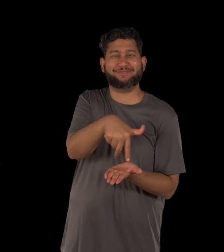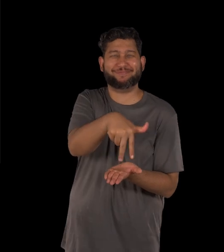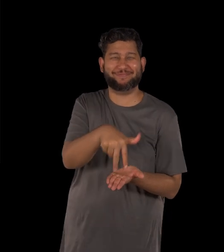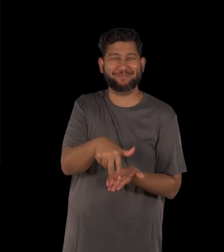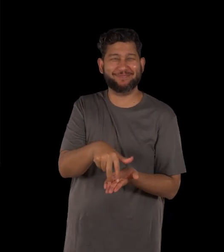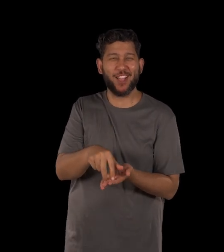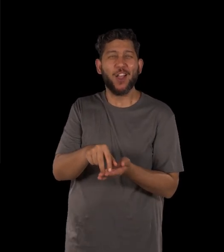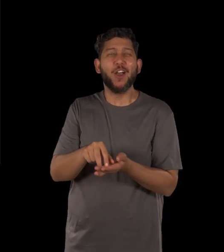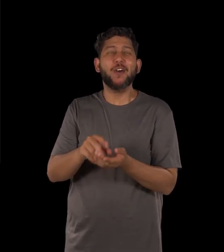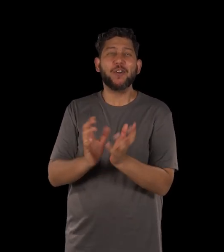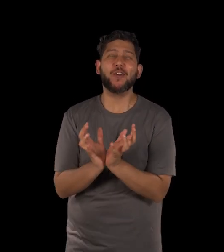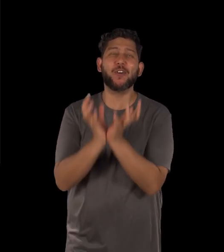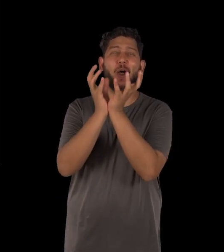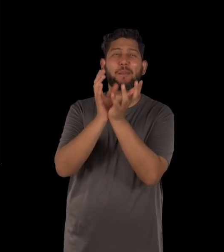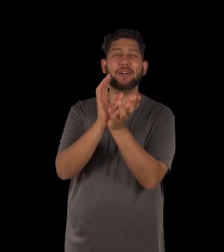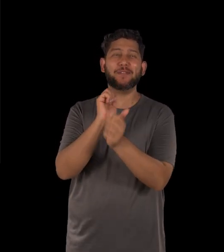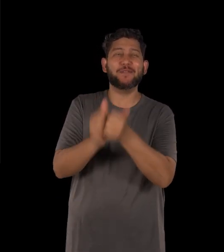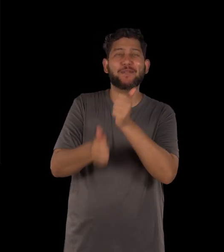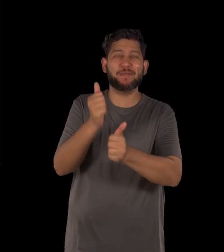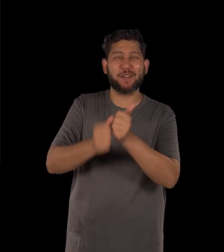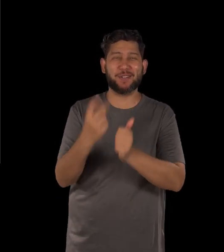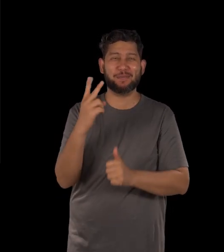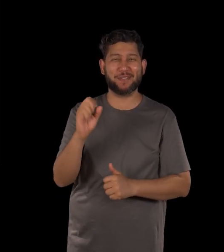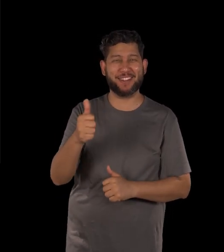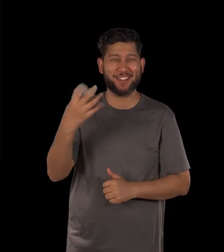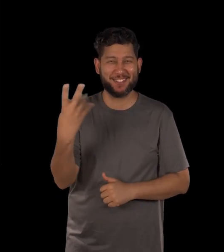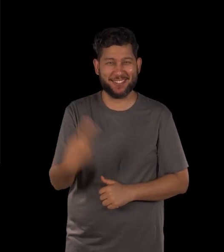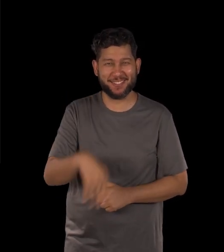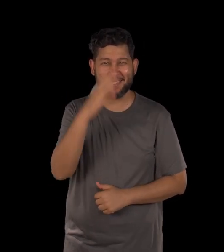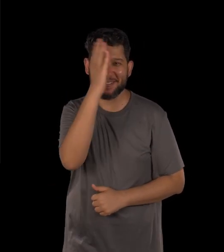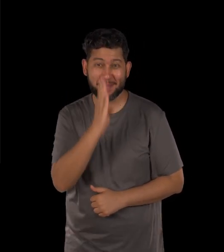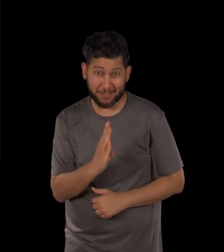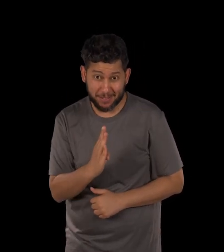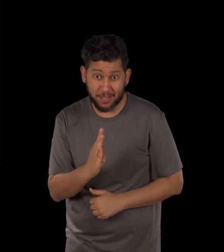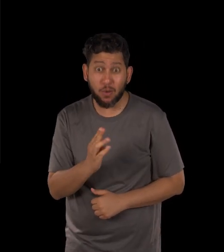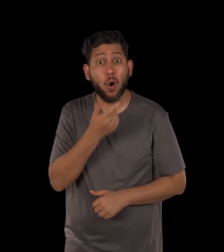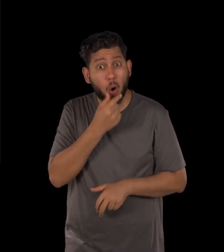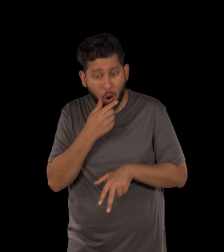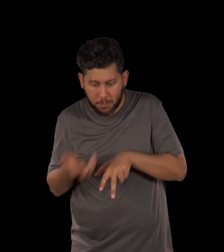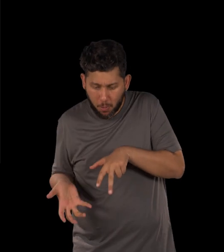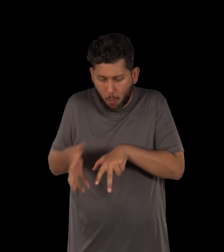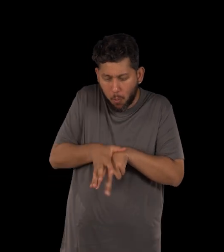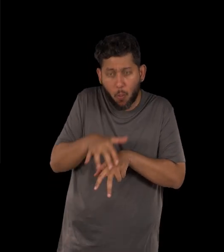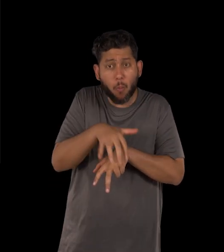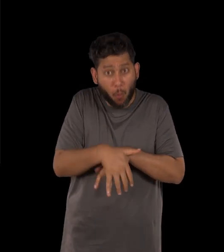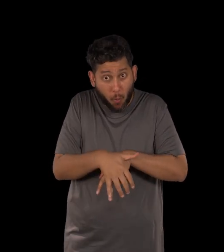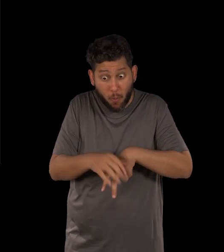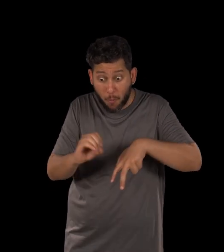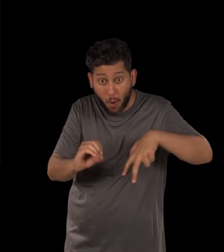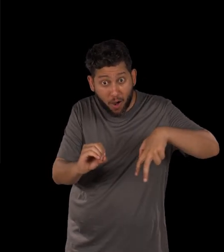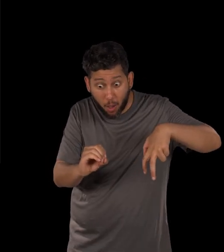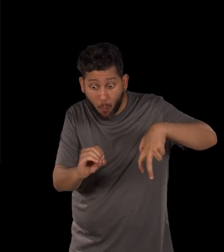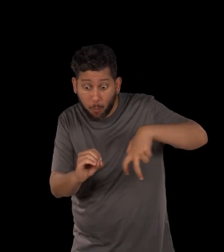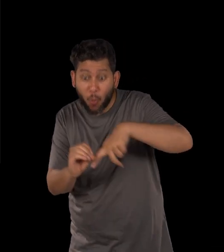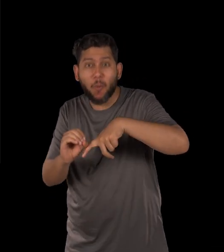pelo exoesqueleto controlado pelo cérebro de um paciente paraplégico, na Arena Corinthians, em São Paulo.